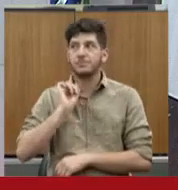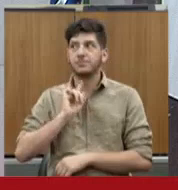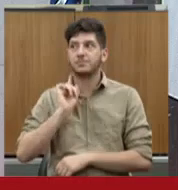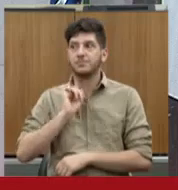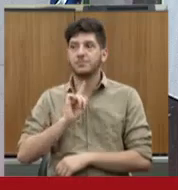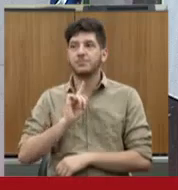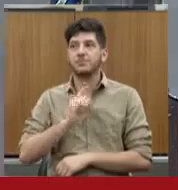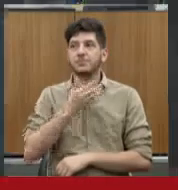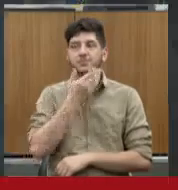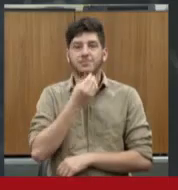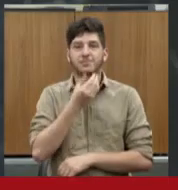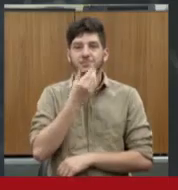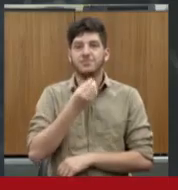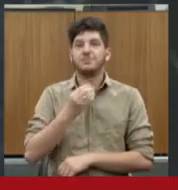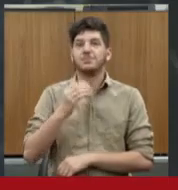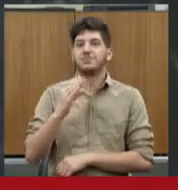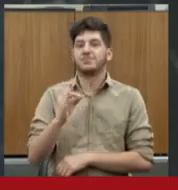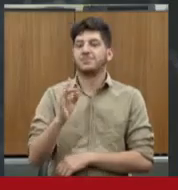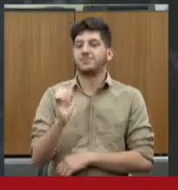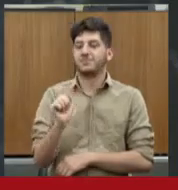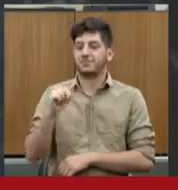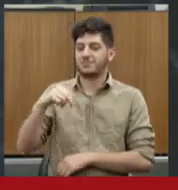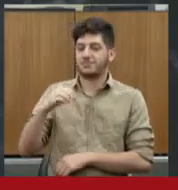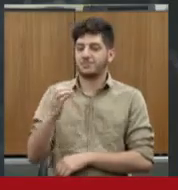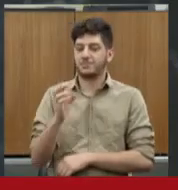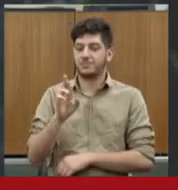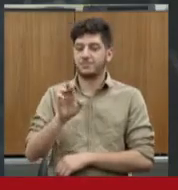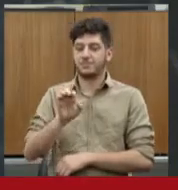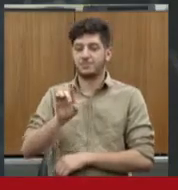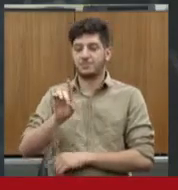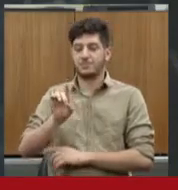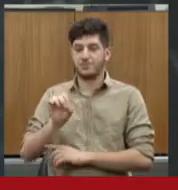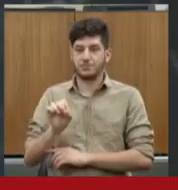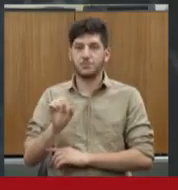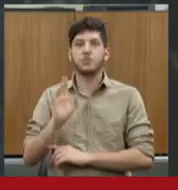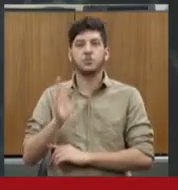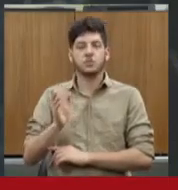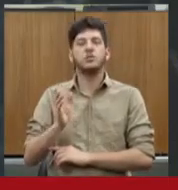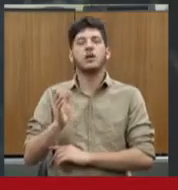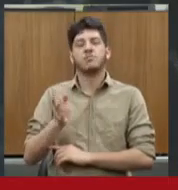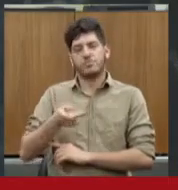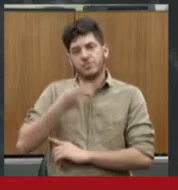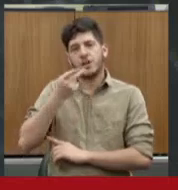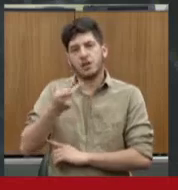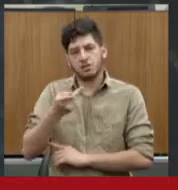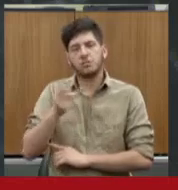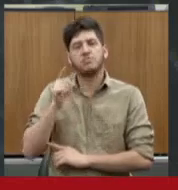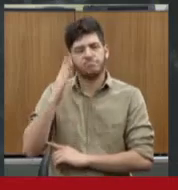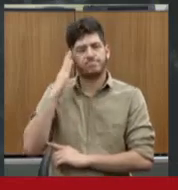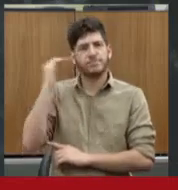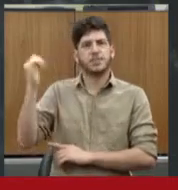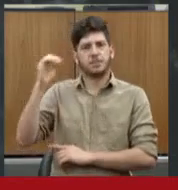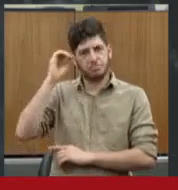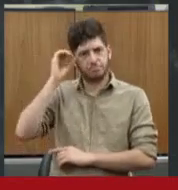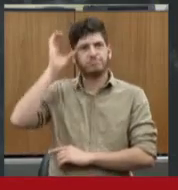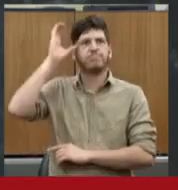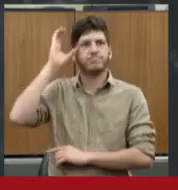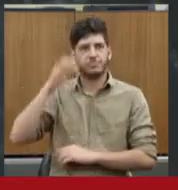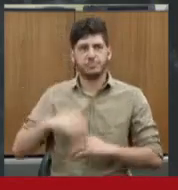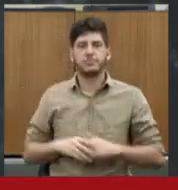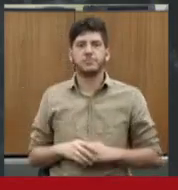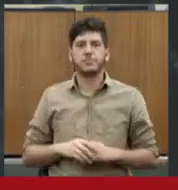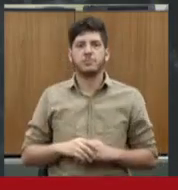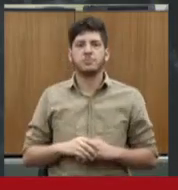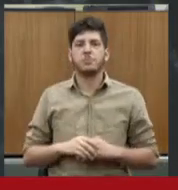Tancredo nos disse com muita sabedoria, qualquer homem público